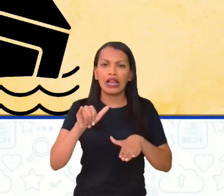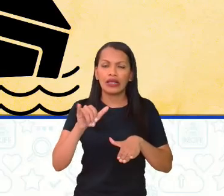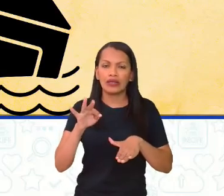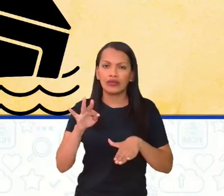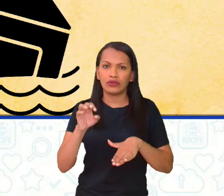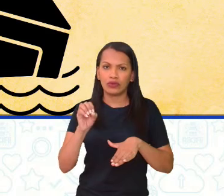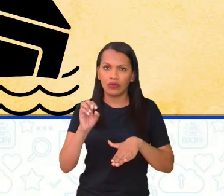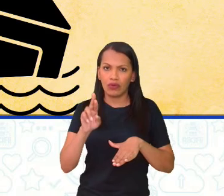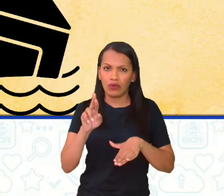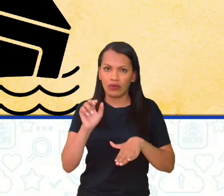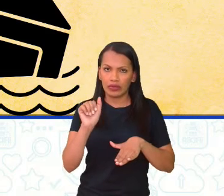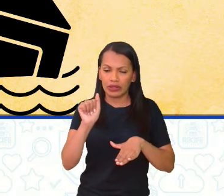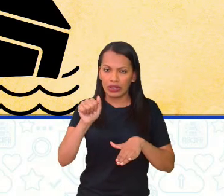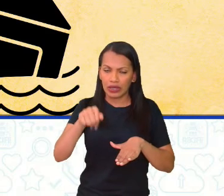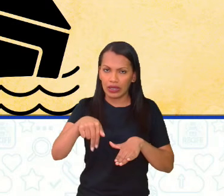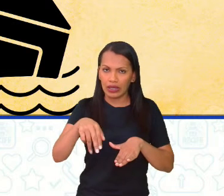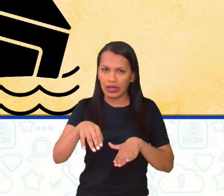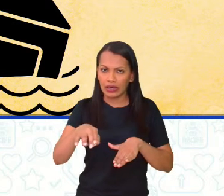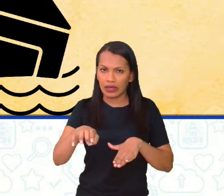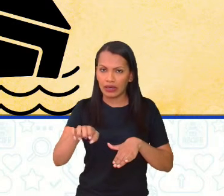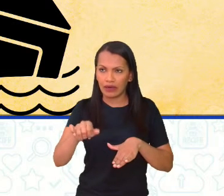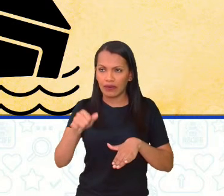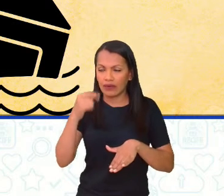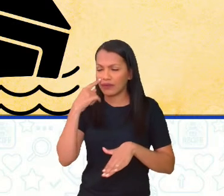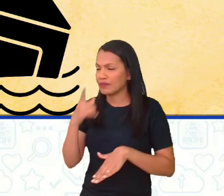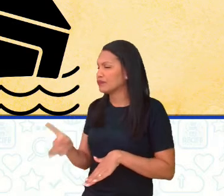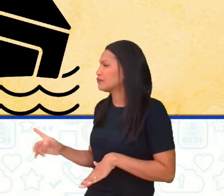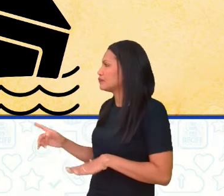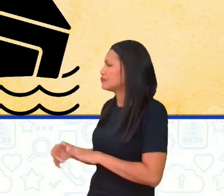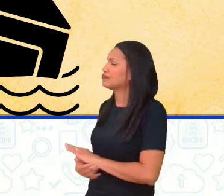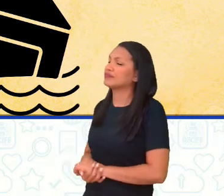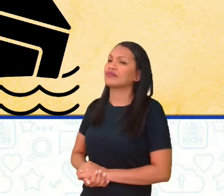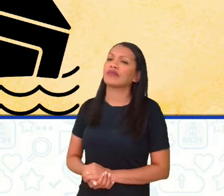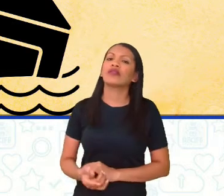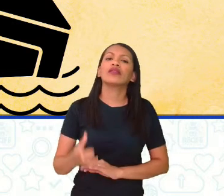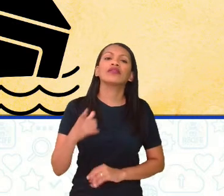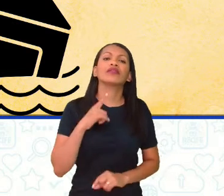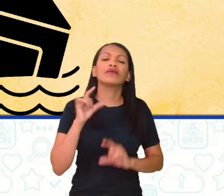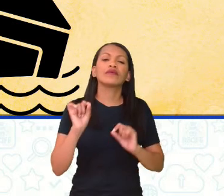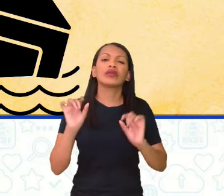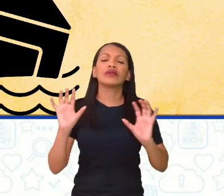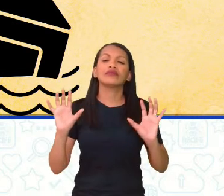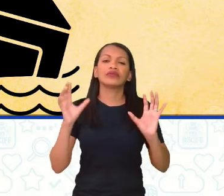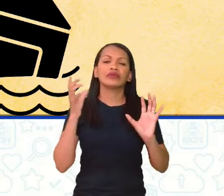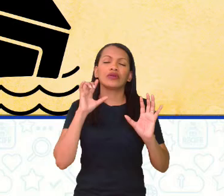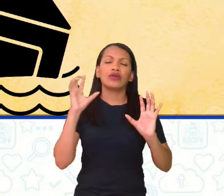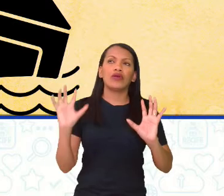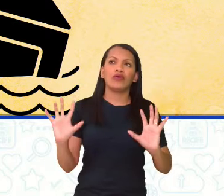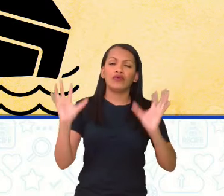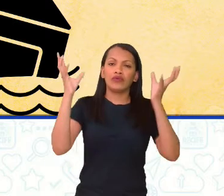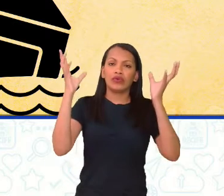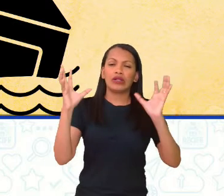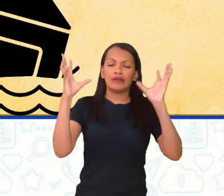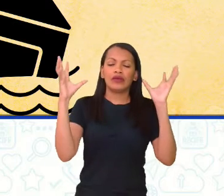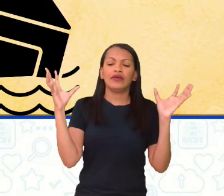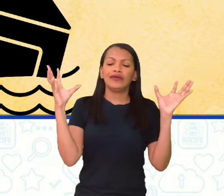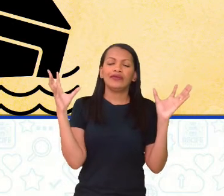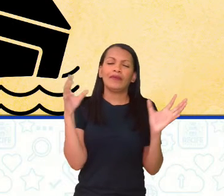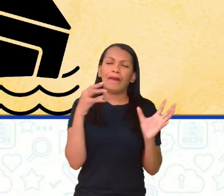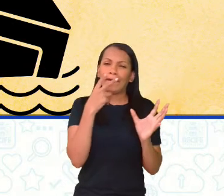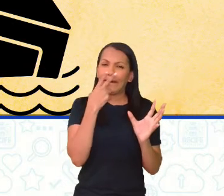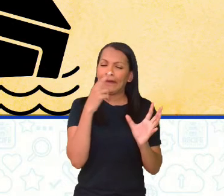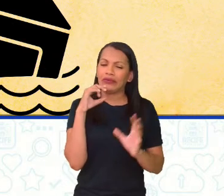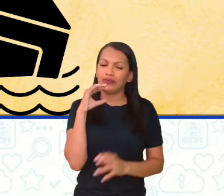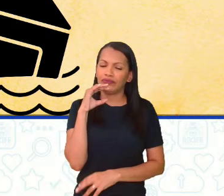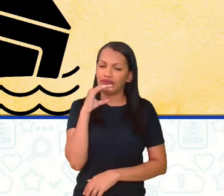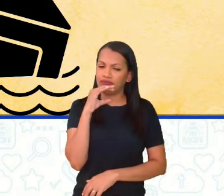comum, o aumento das chuvas, né? Então, se a gente tem o aquecimento global e a gente está perto do litoral, a gente vai ter o